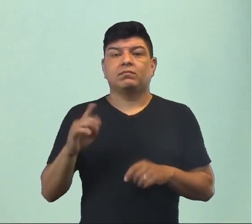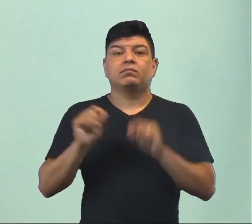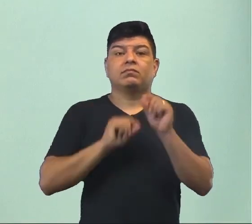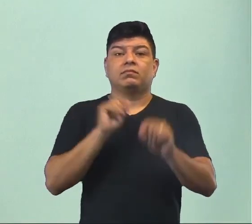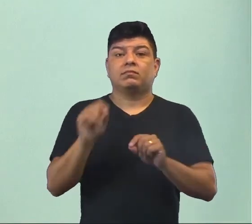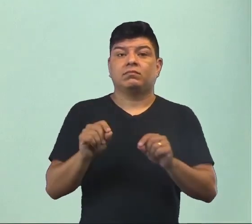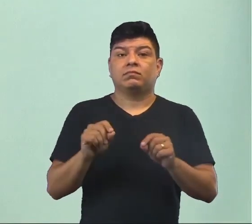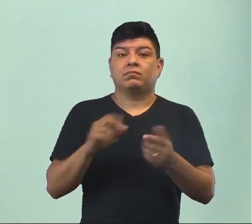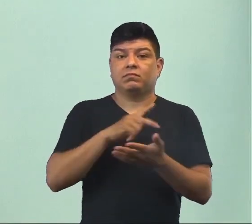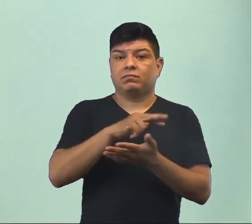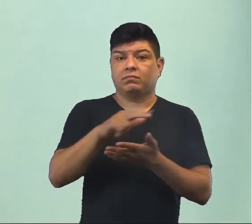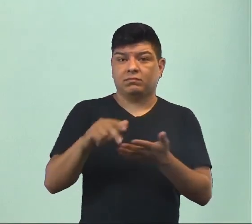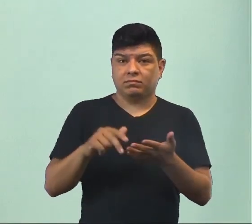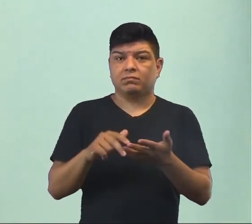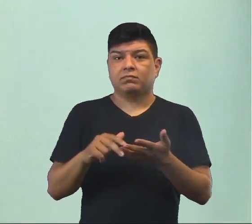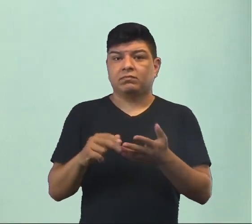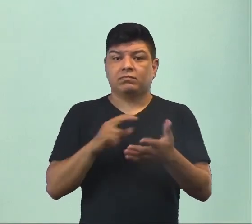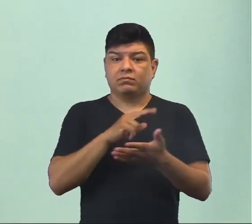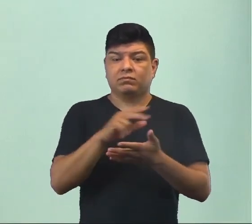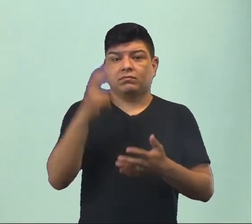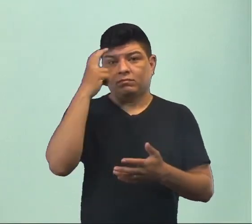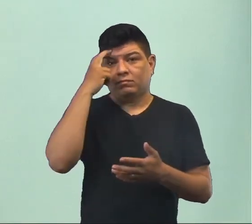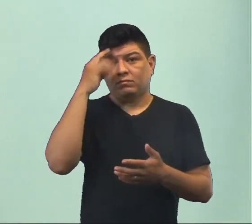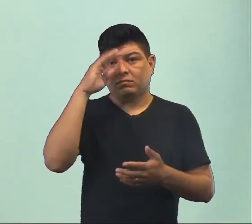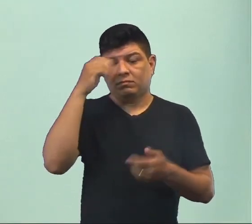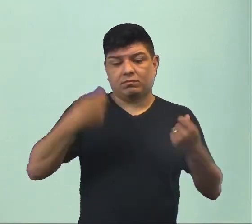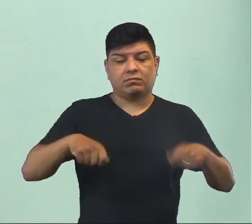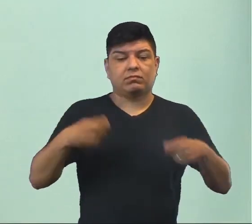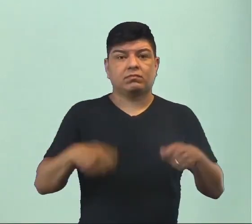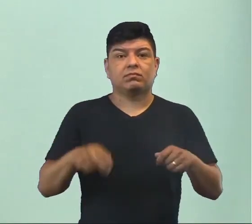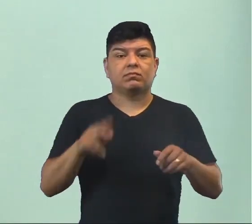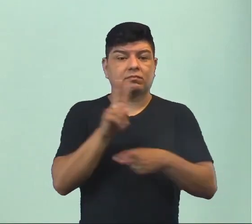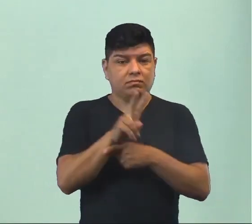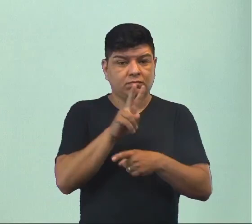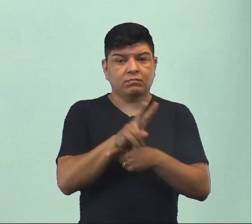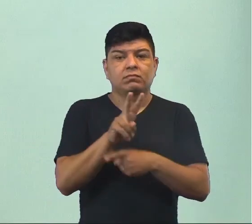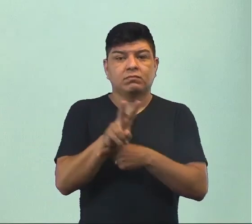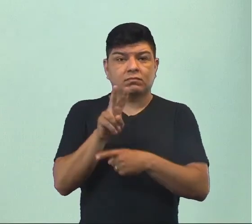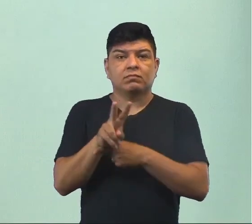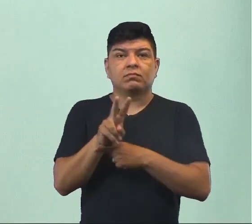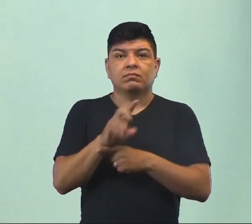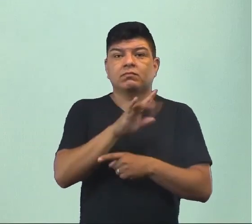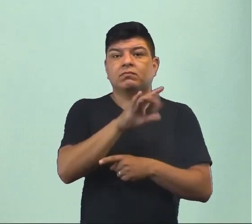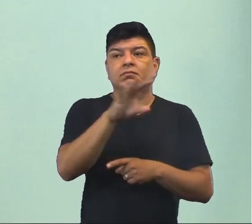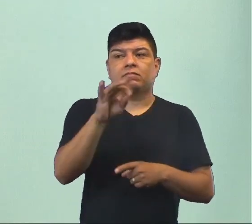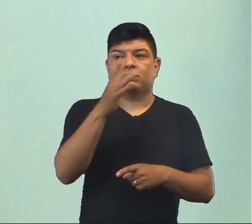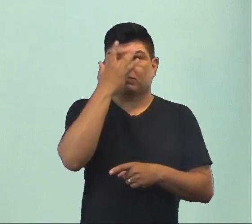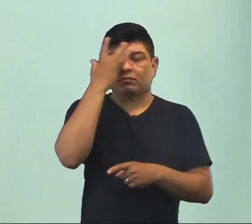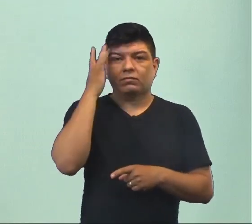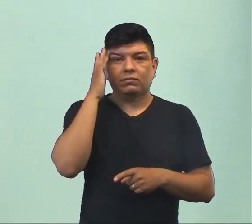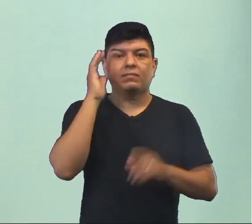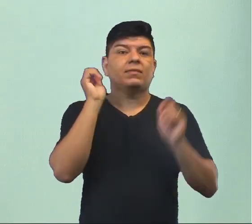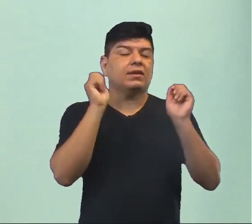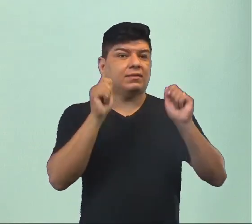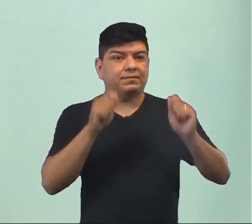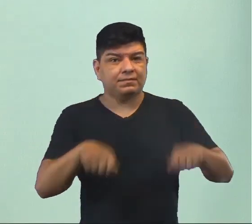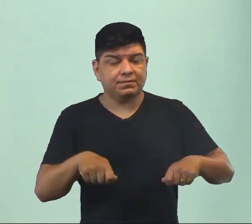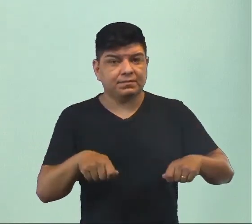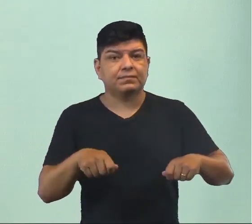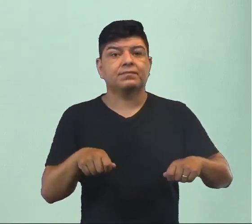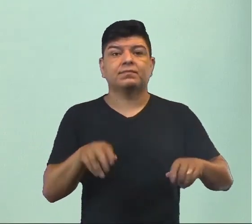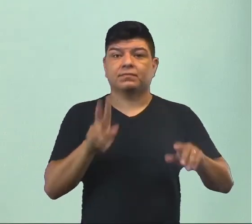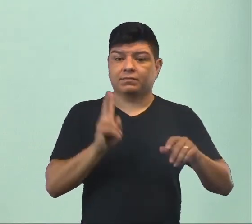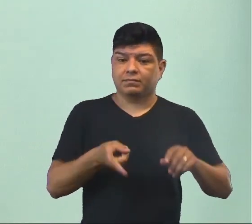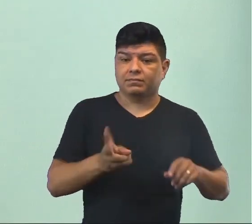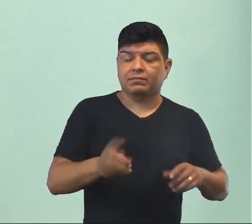de muitas nações e a diversidade cultural precisa ser preservada, né, para que cada indivíduo possa ali